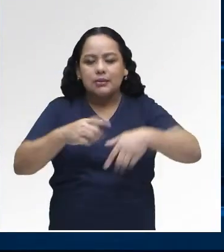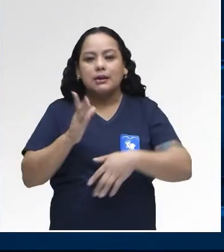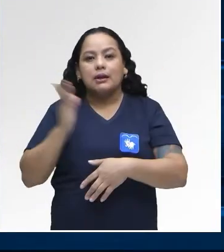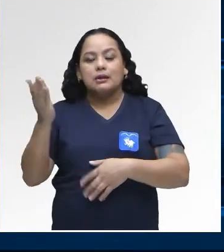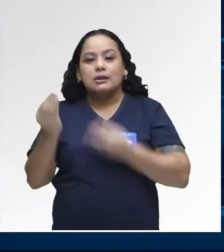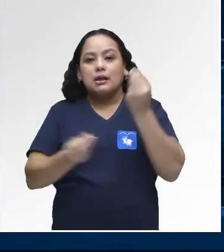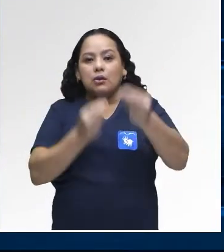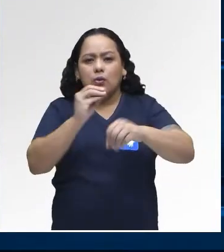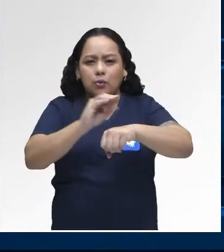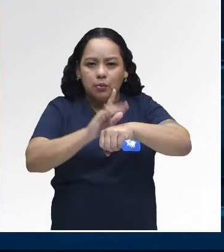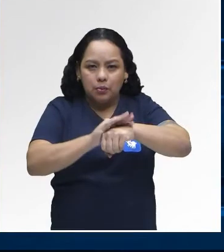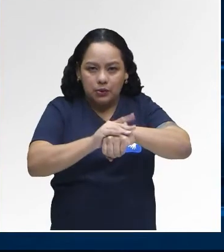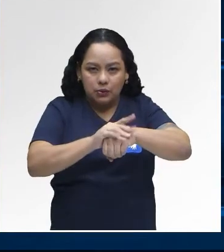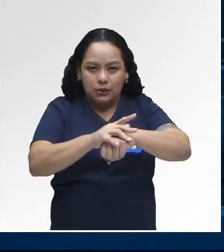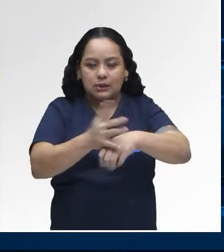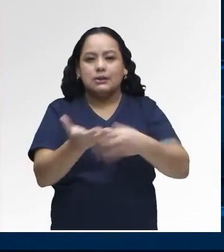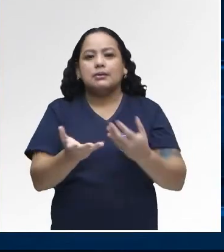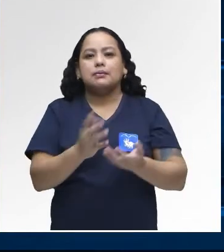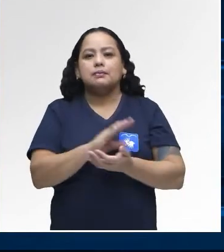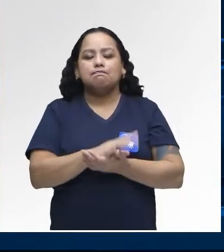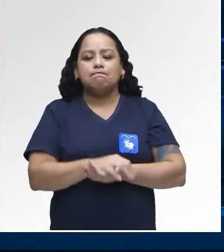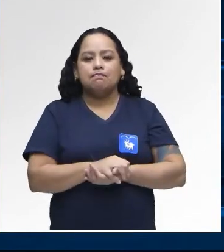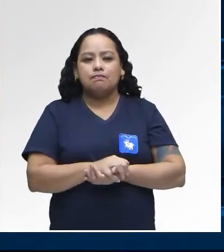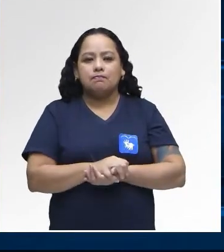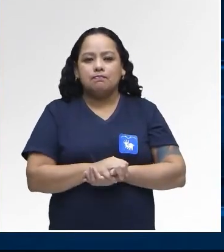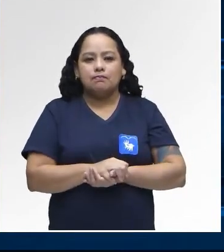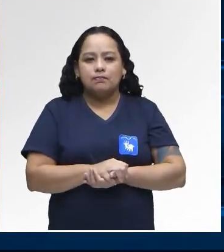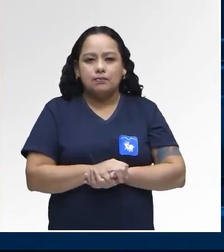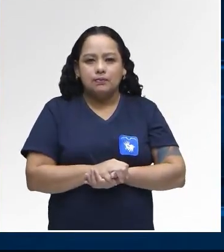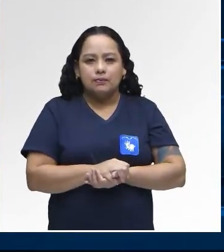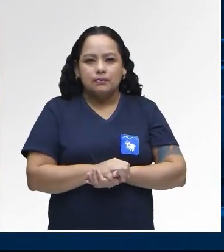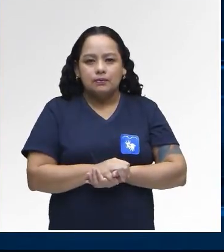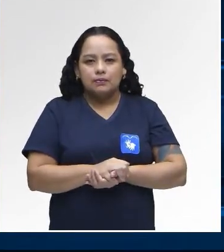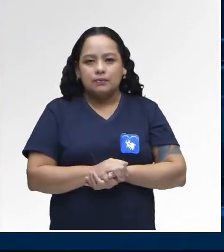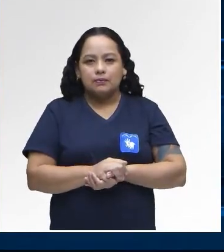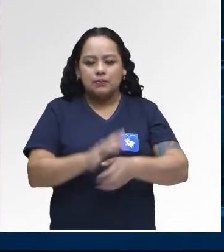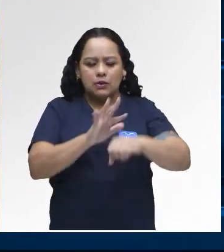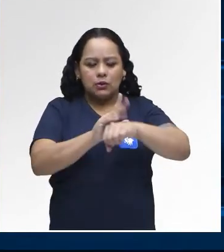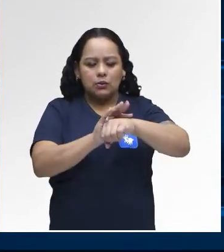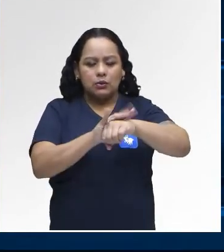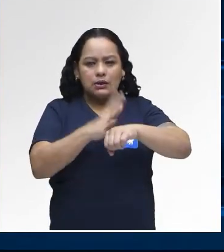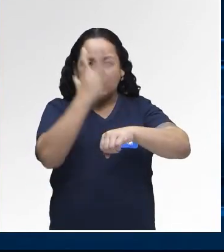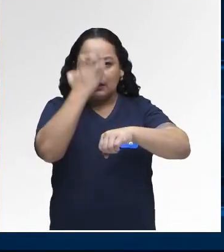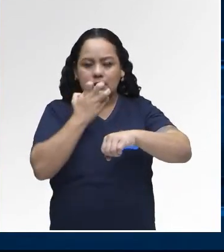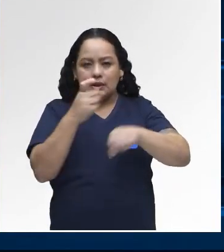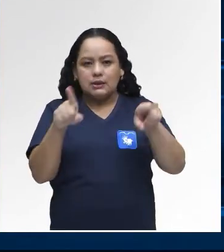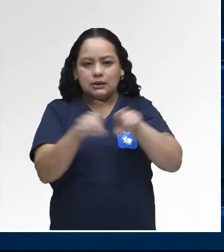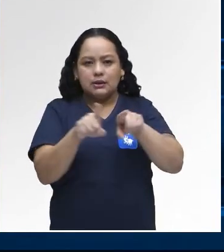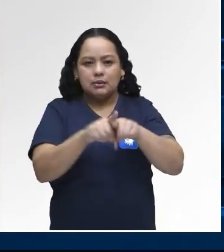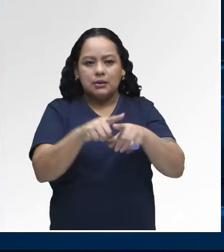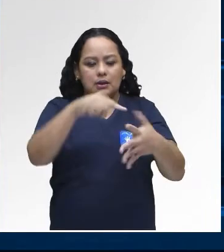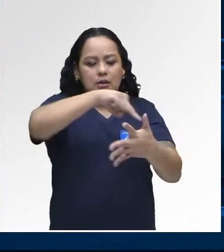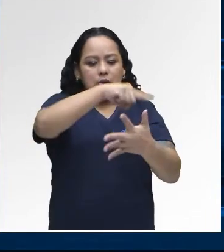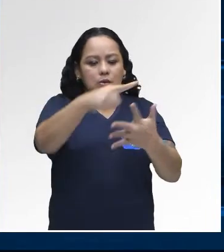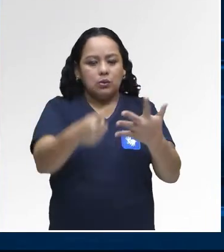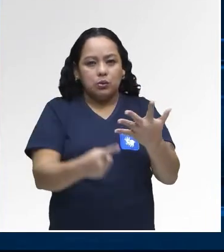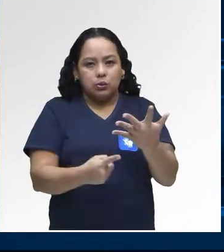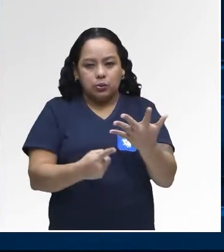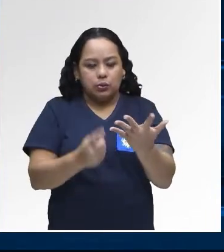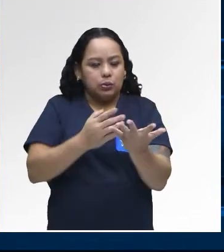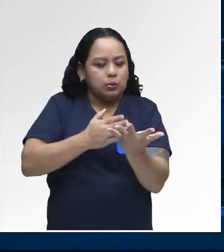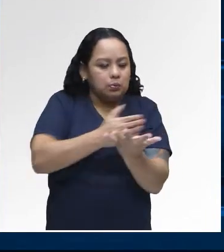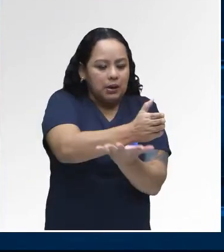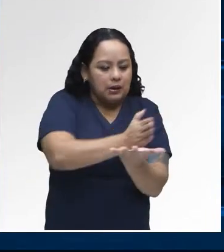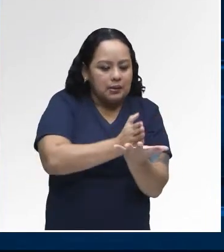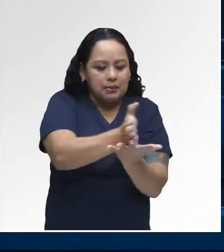doença crônica, né? Uma doença crônica e multifatorial, ou seja, tem